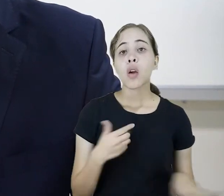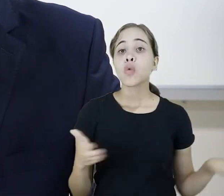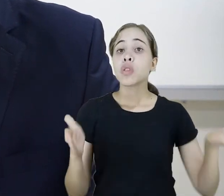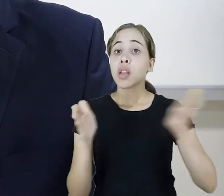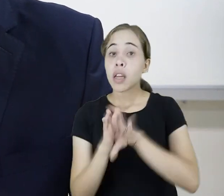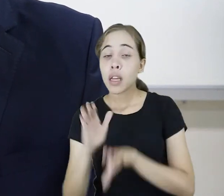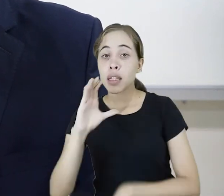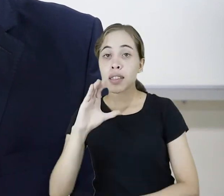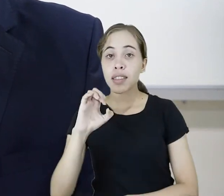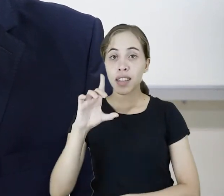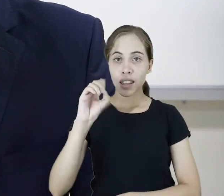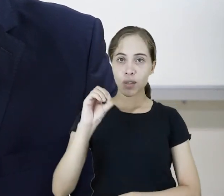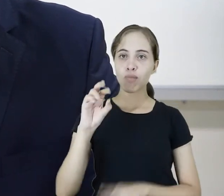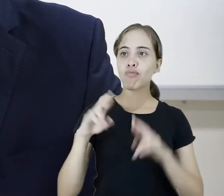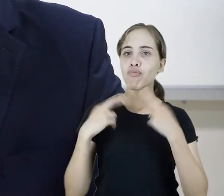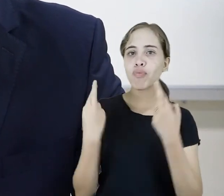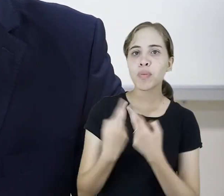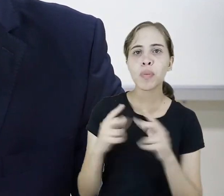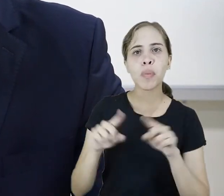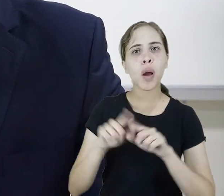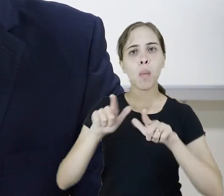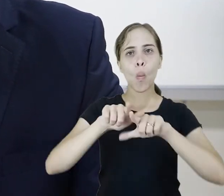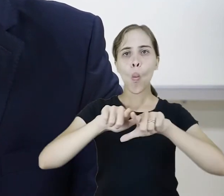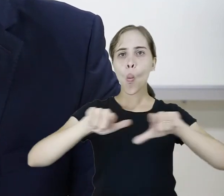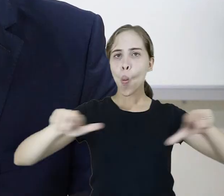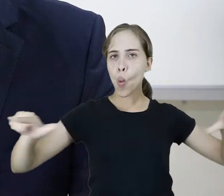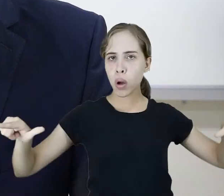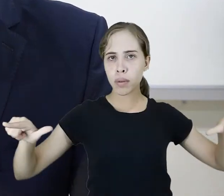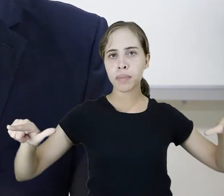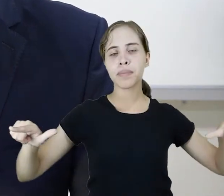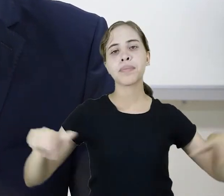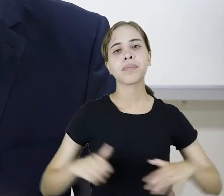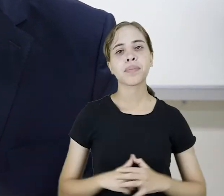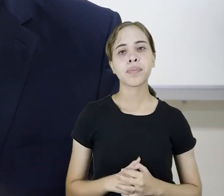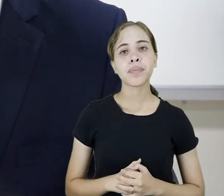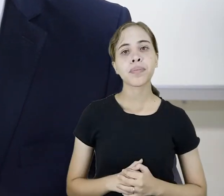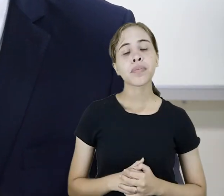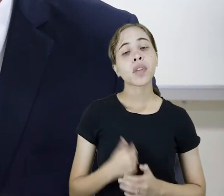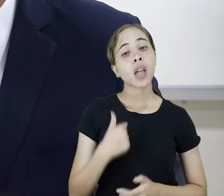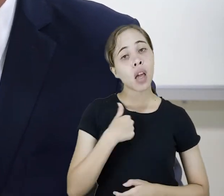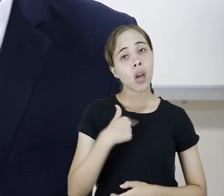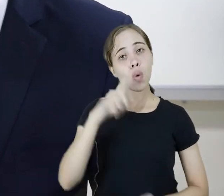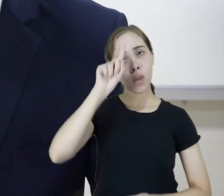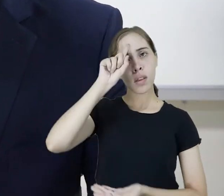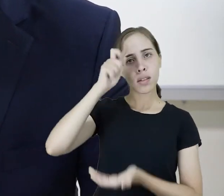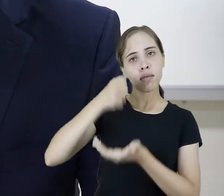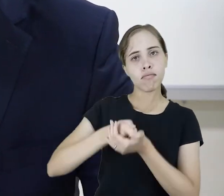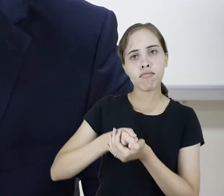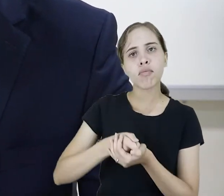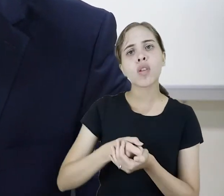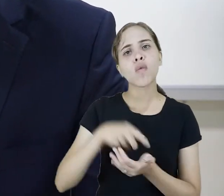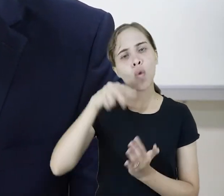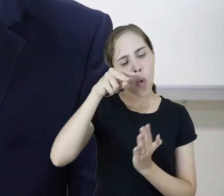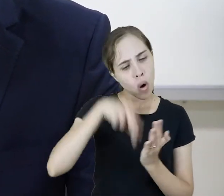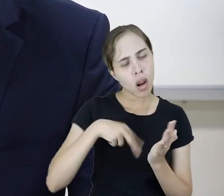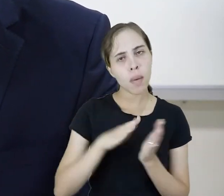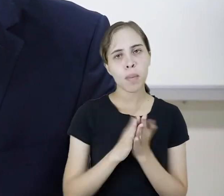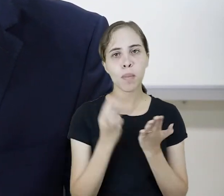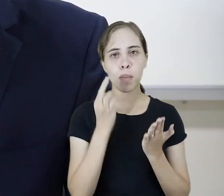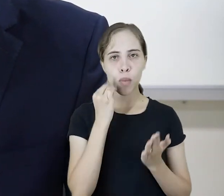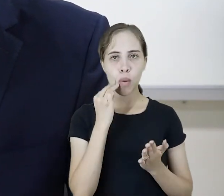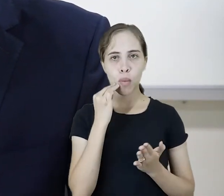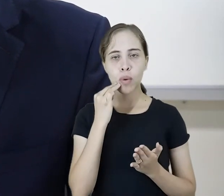cedo à reunião e não havia ninguém na capela. Decidi que leria o livro de